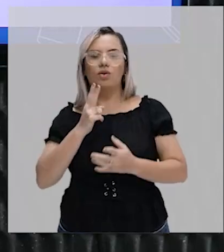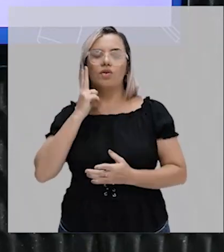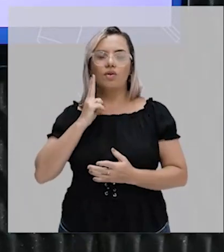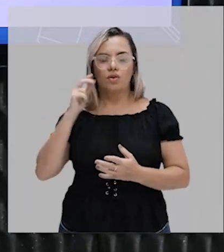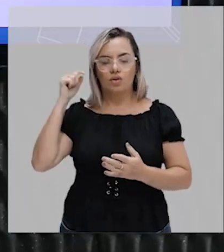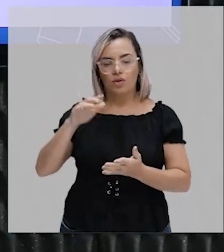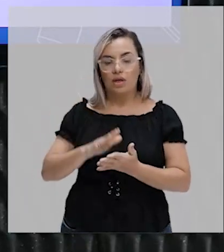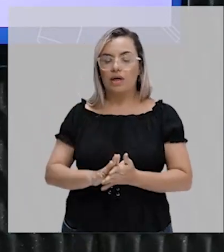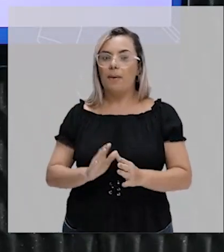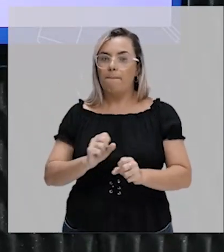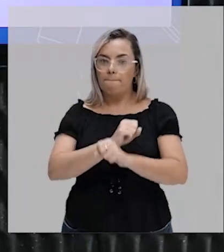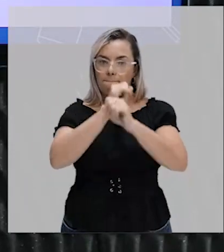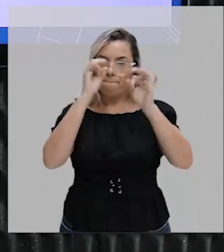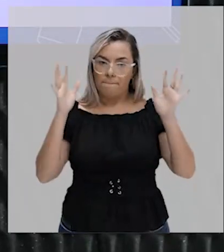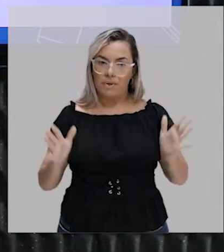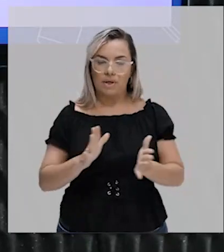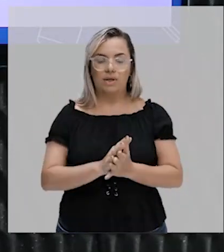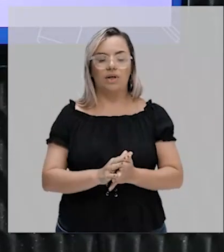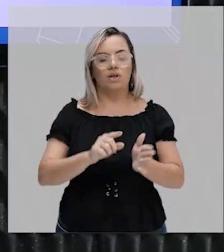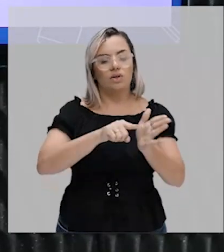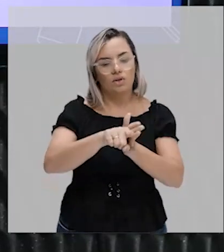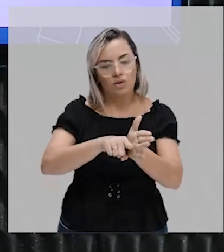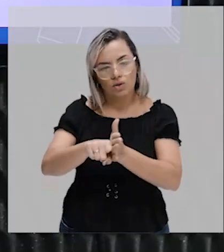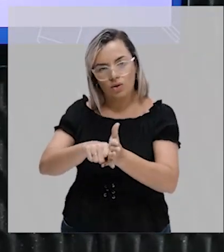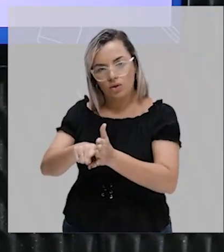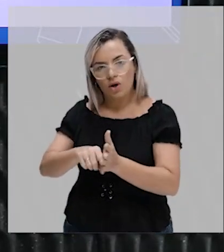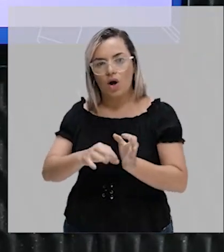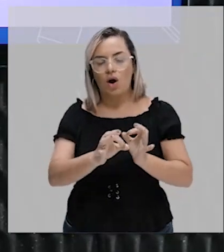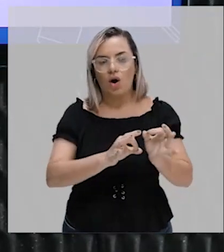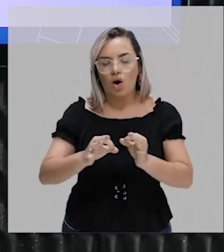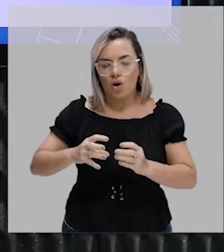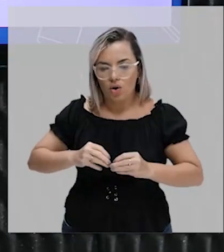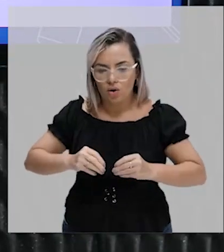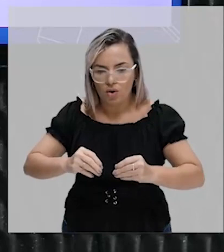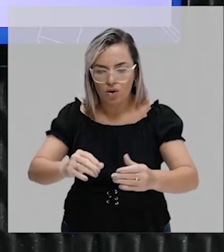com a adaptação dos ambientes, a preparação dos solos,